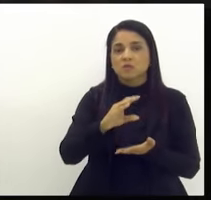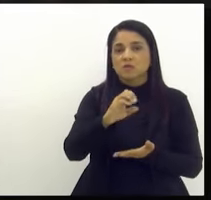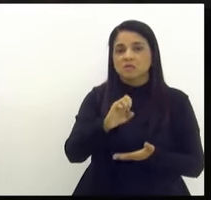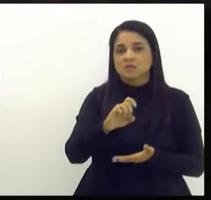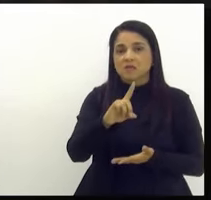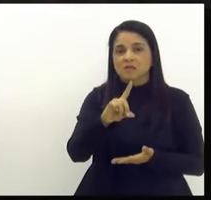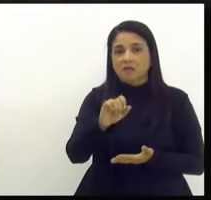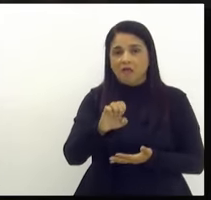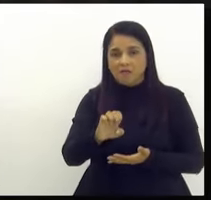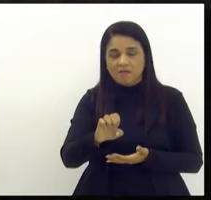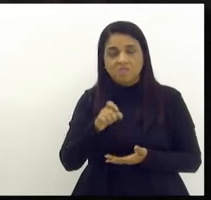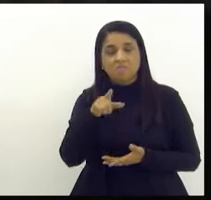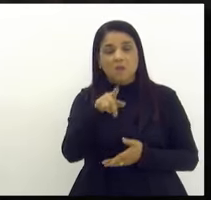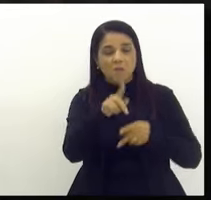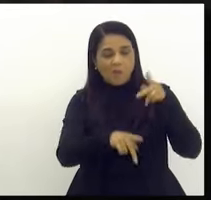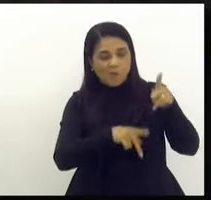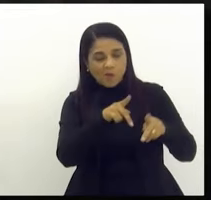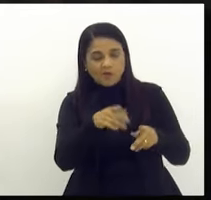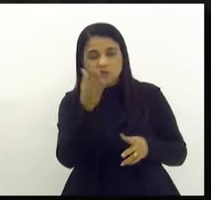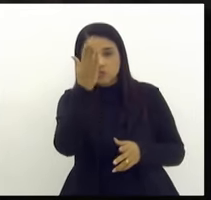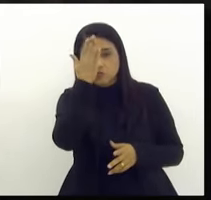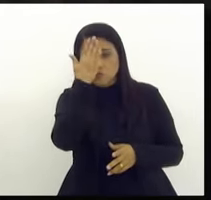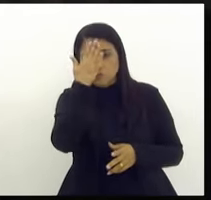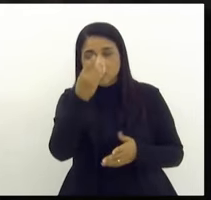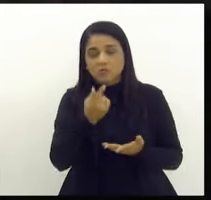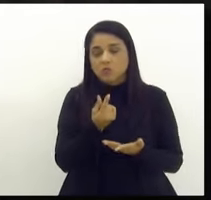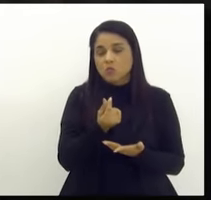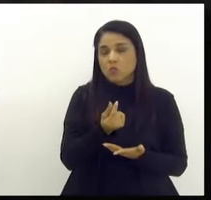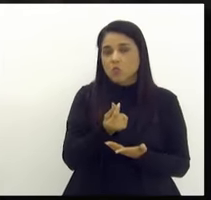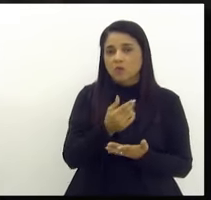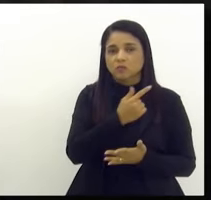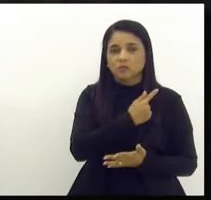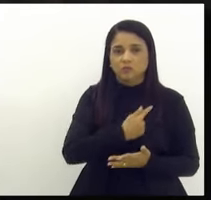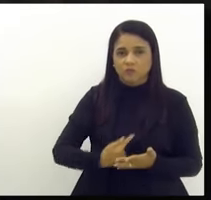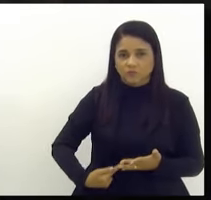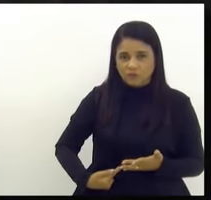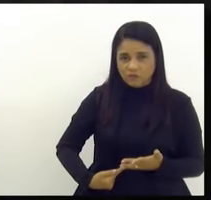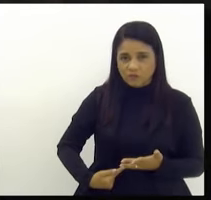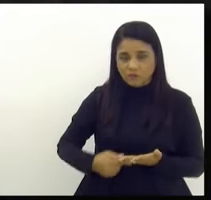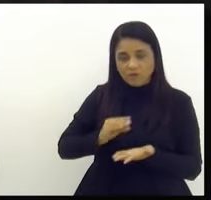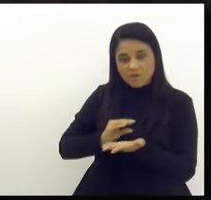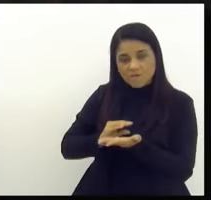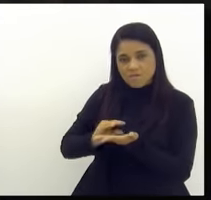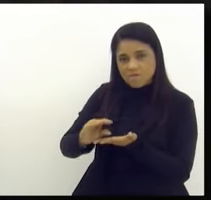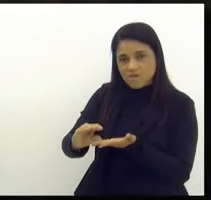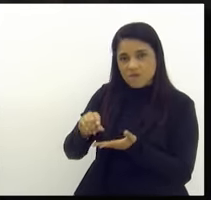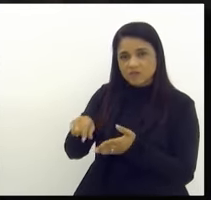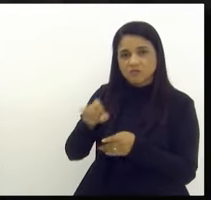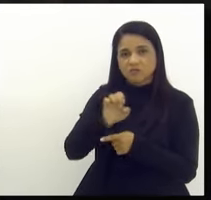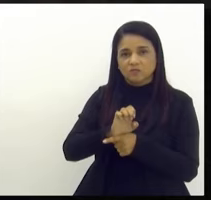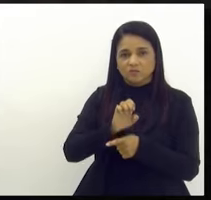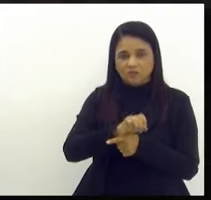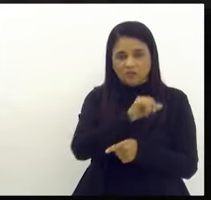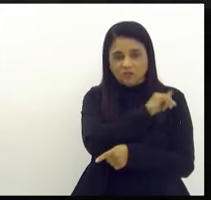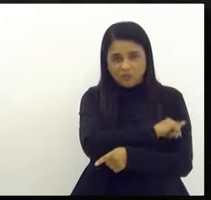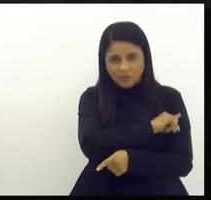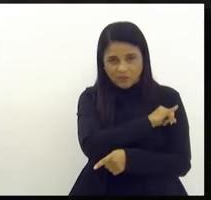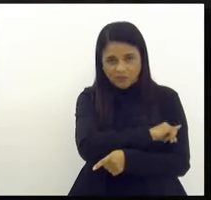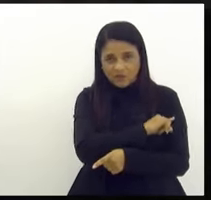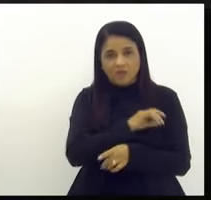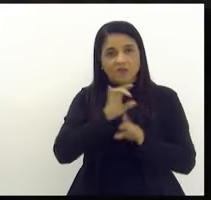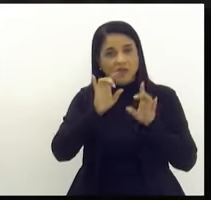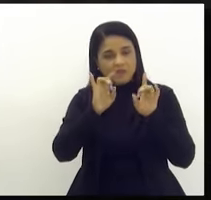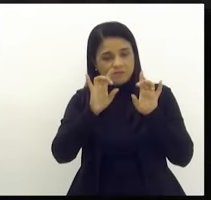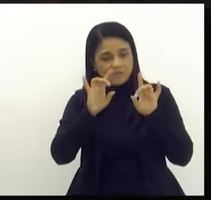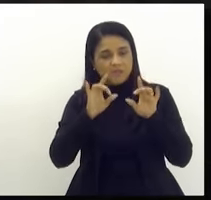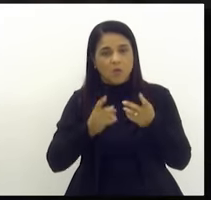população soubesse o quanto que o governador hoje investe no estado do Rio de Janeiro em especial